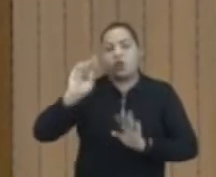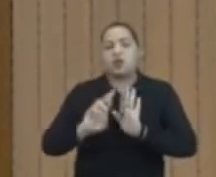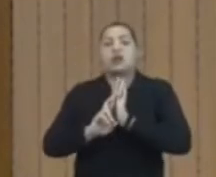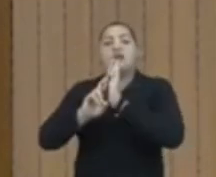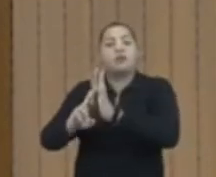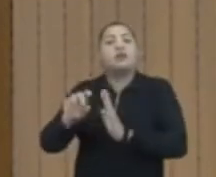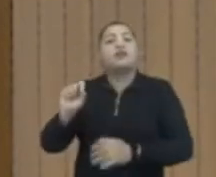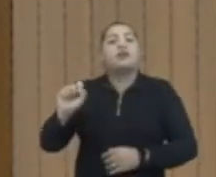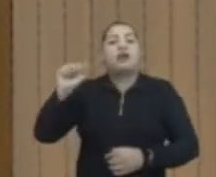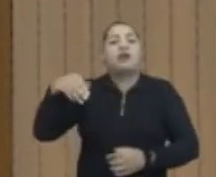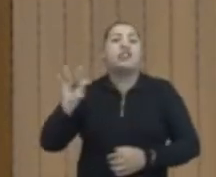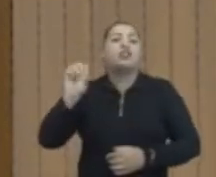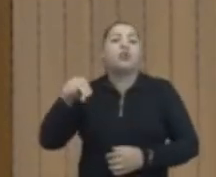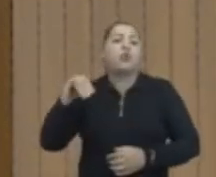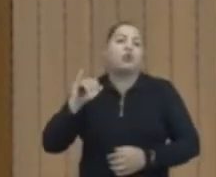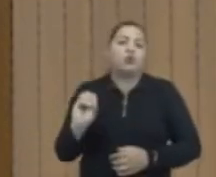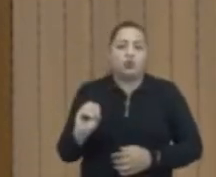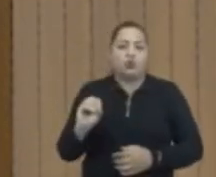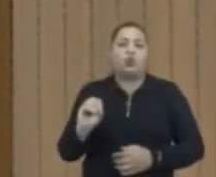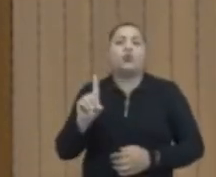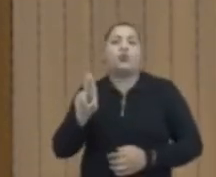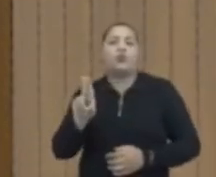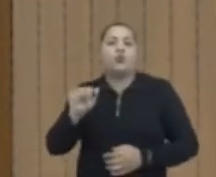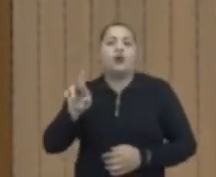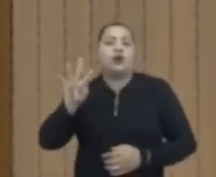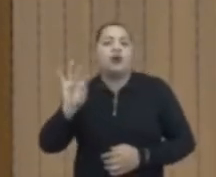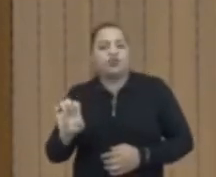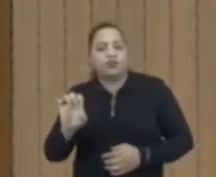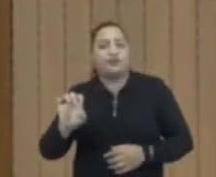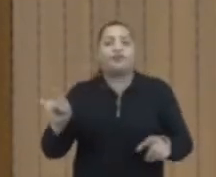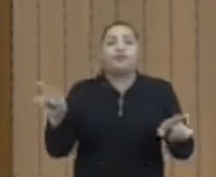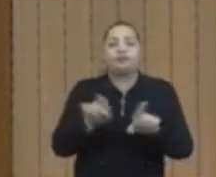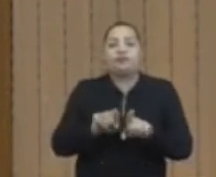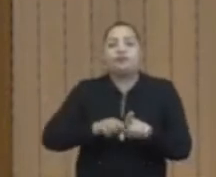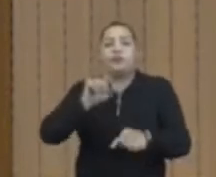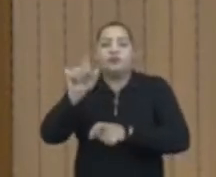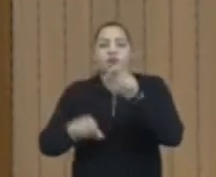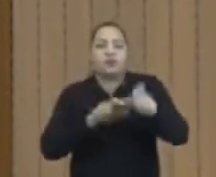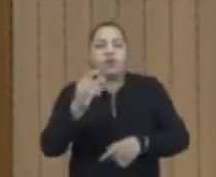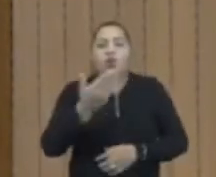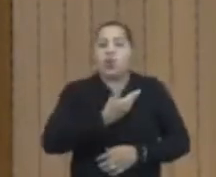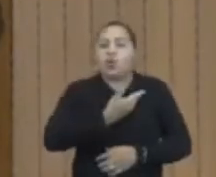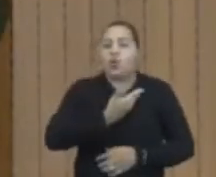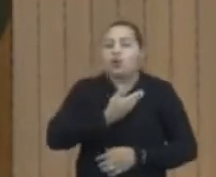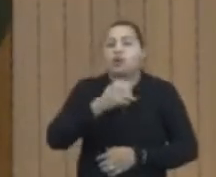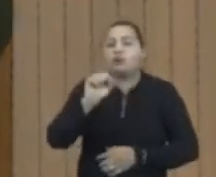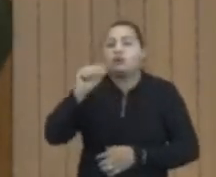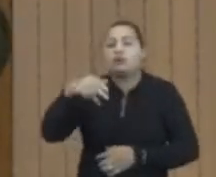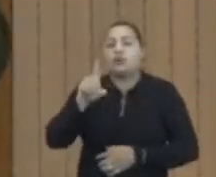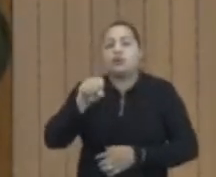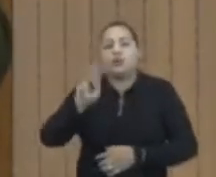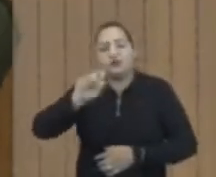Militar, Antônio Pereira Duarte, pelo colega Procurador-Chefe, Dr. Sandoval, pelo presidente